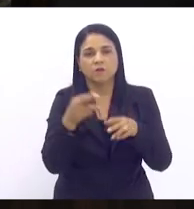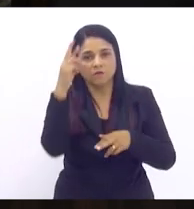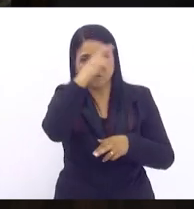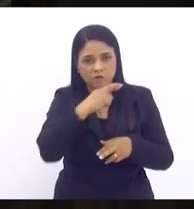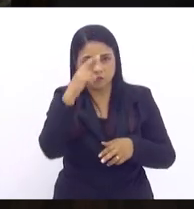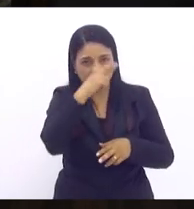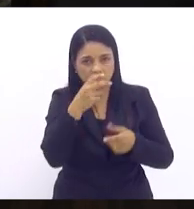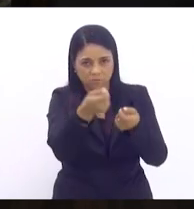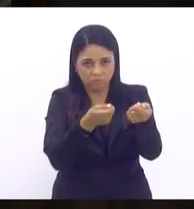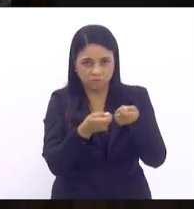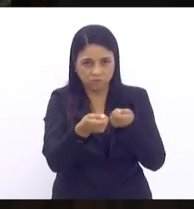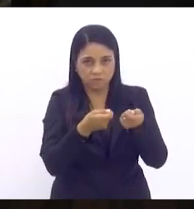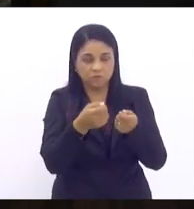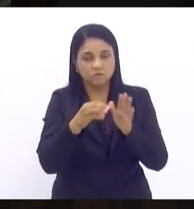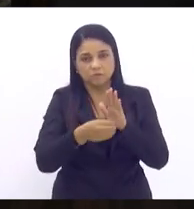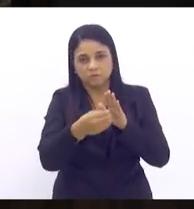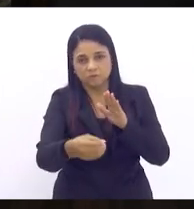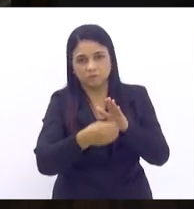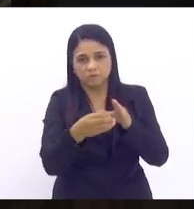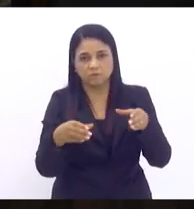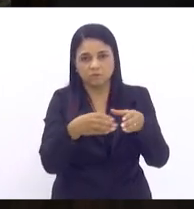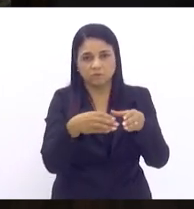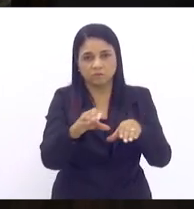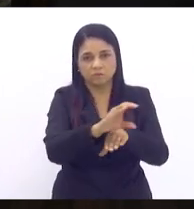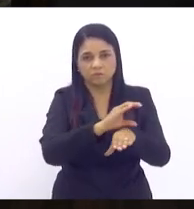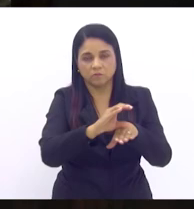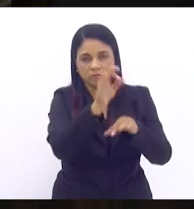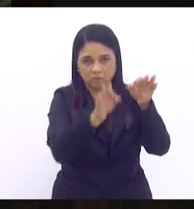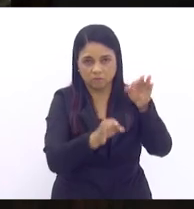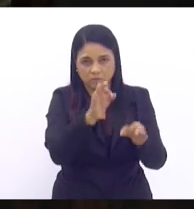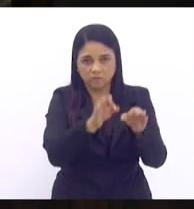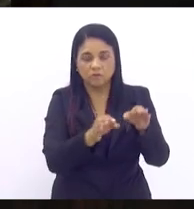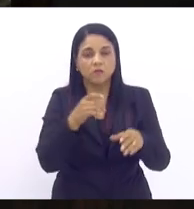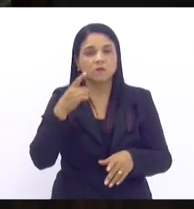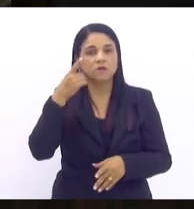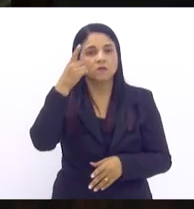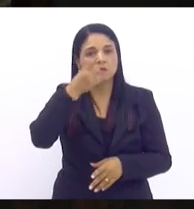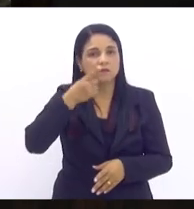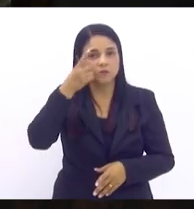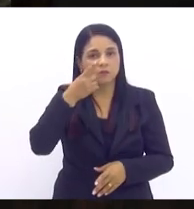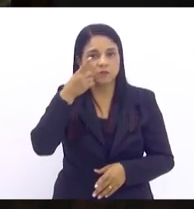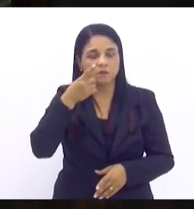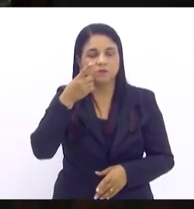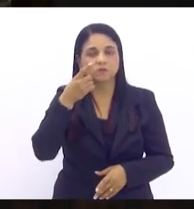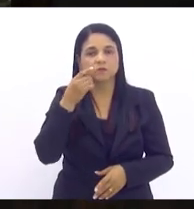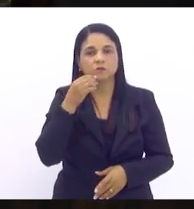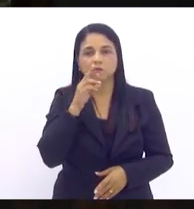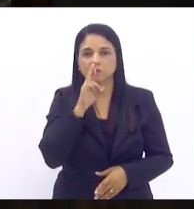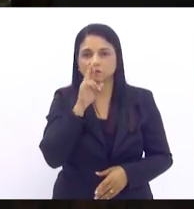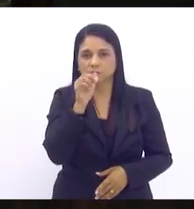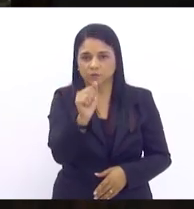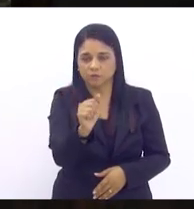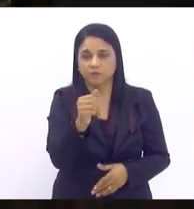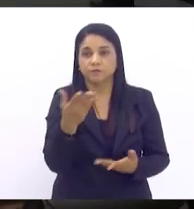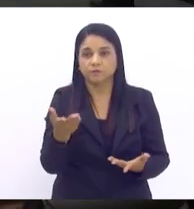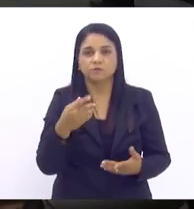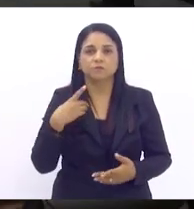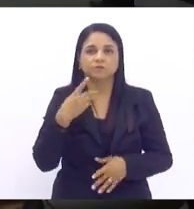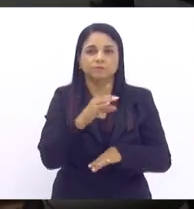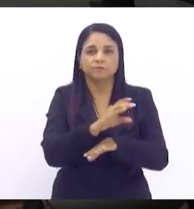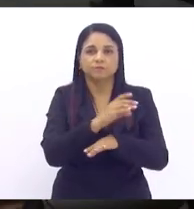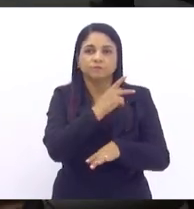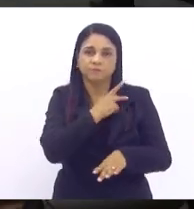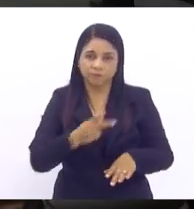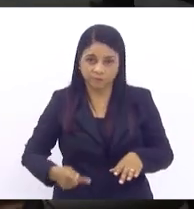Fiscalização e Controle. Para emitir parecer pela Comissão de Constituição e Justiça, deputado Rodrigo Amorim. Senhora presidente, pela constitucionalidade